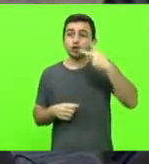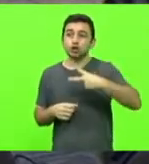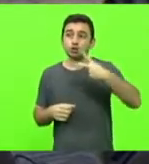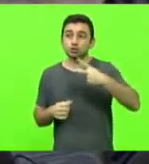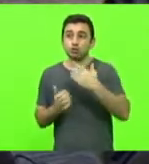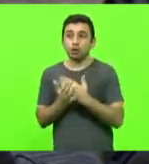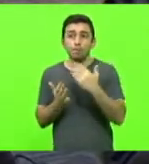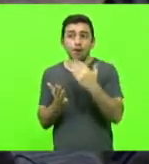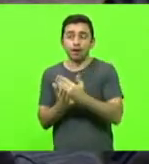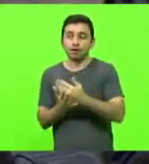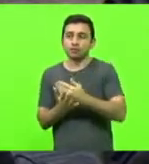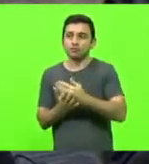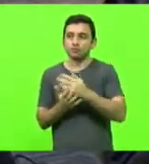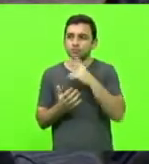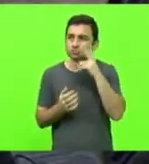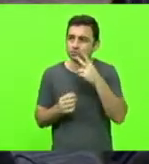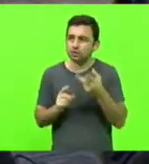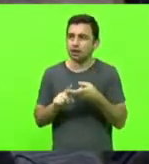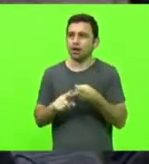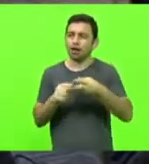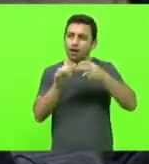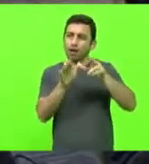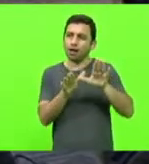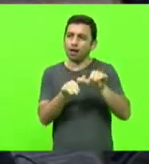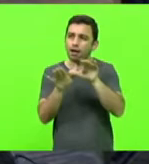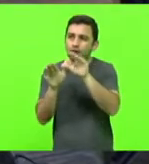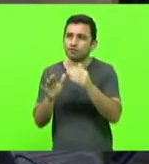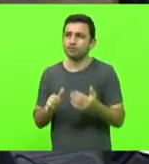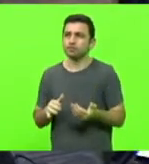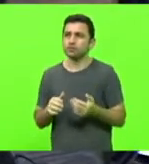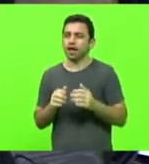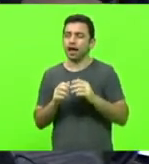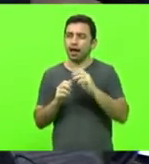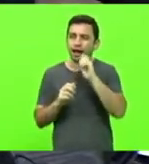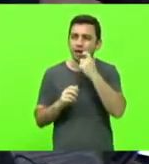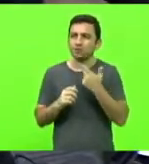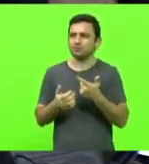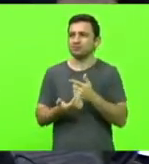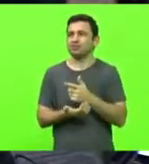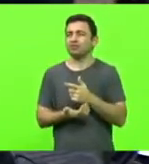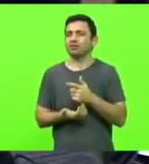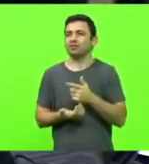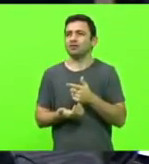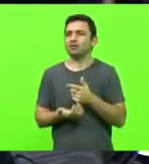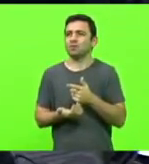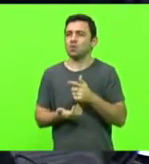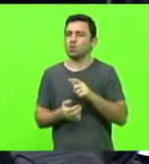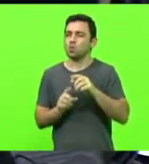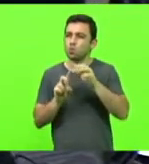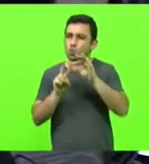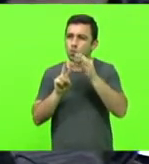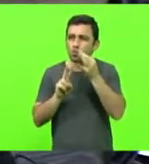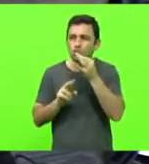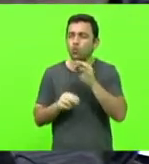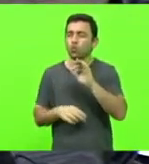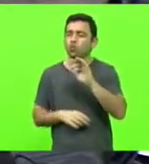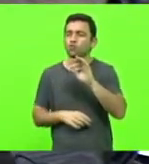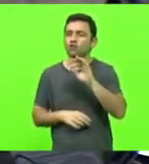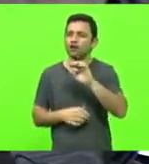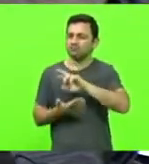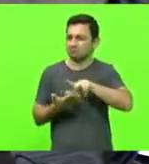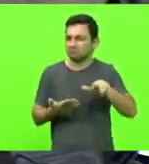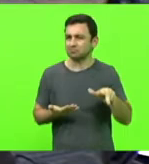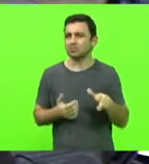de tabaco, palmito, aves, pêssego, alho, arroz, quarto maior produtor de uva. E eu estava olhando os dados, eu fiquei